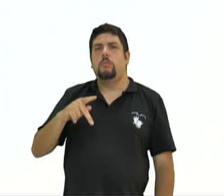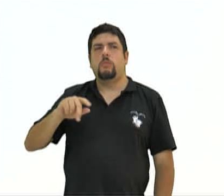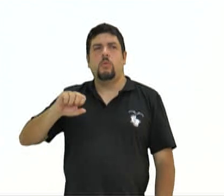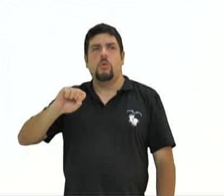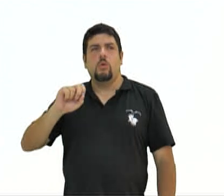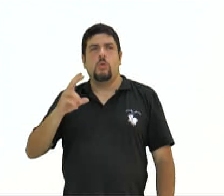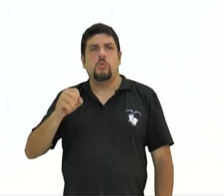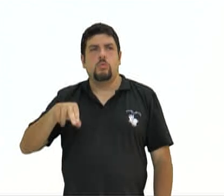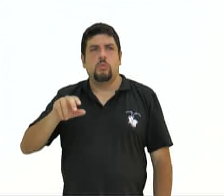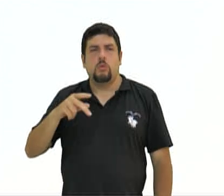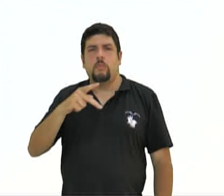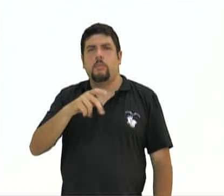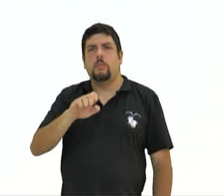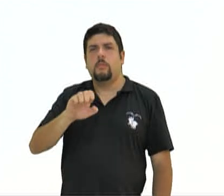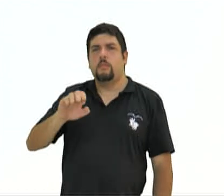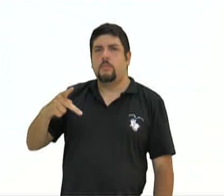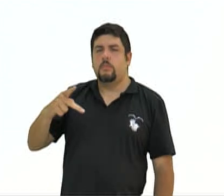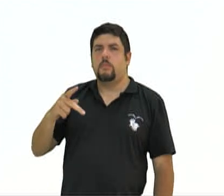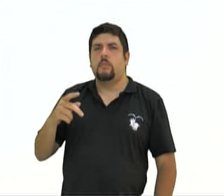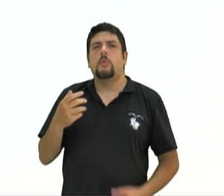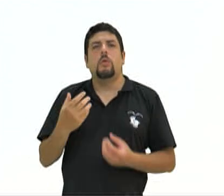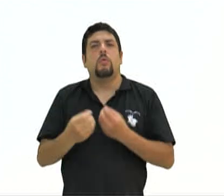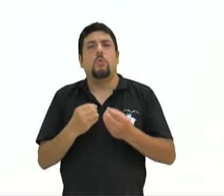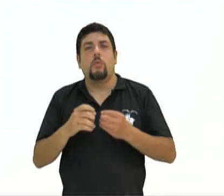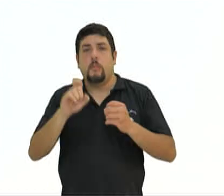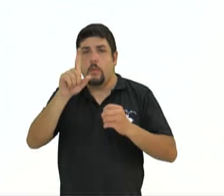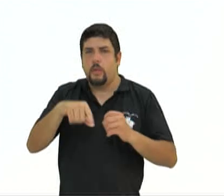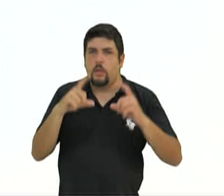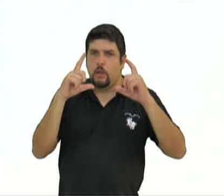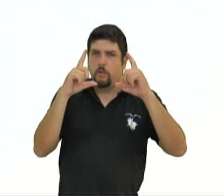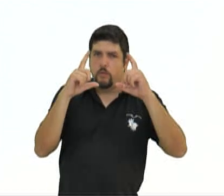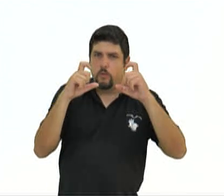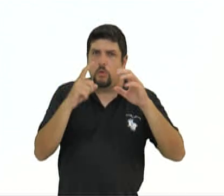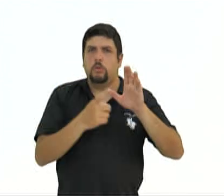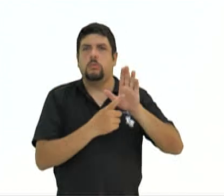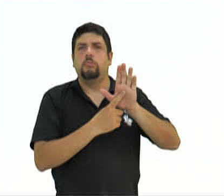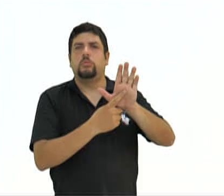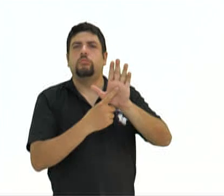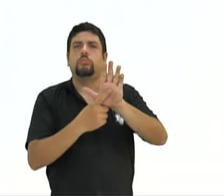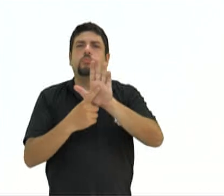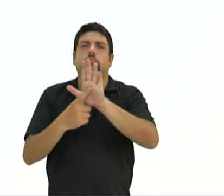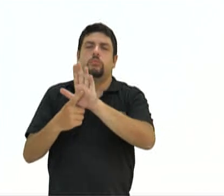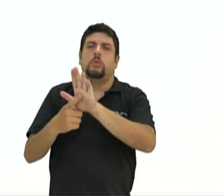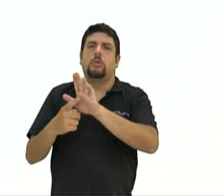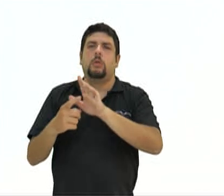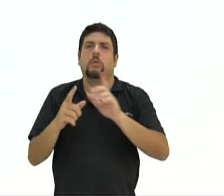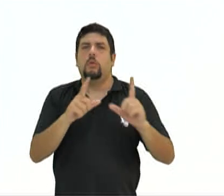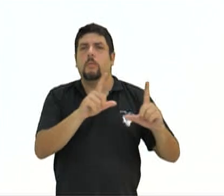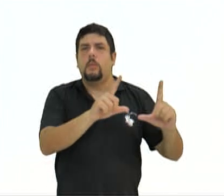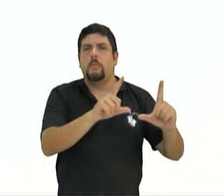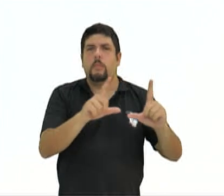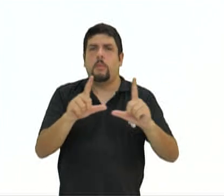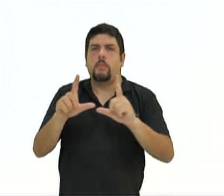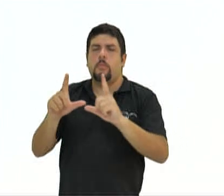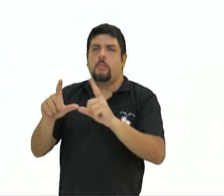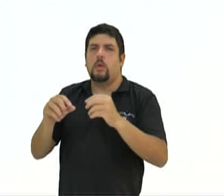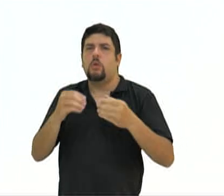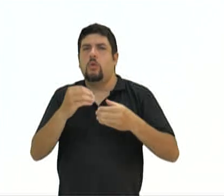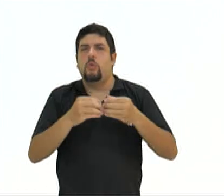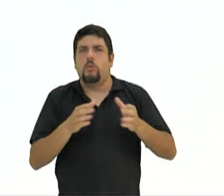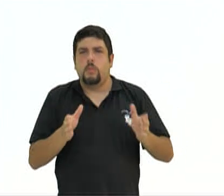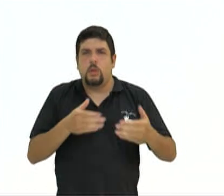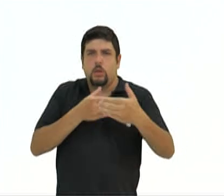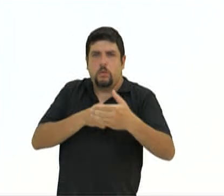entretenimento que consistia na exibição de fotografias, objetos e pessoas visualizados através de um pequeno furo e uma caixa. Então, o